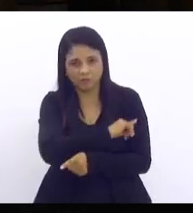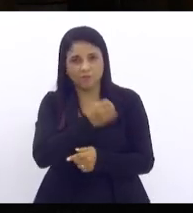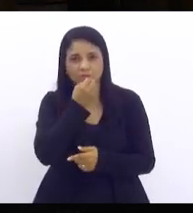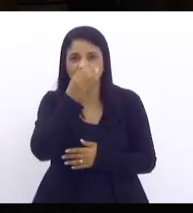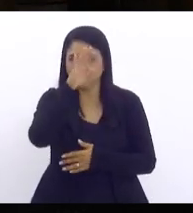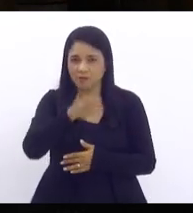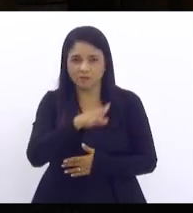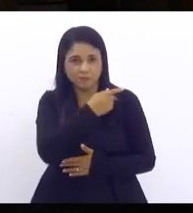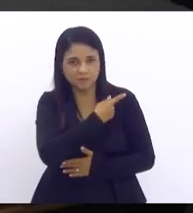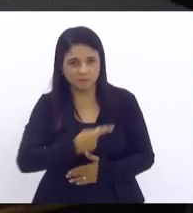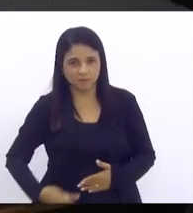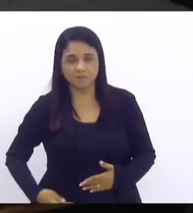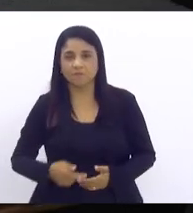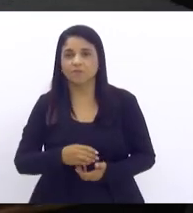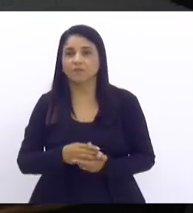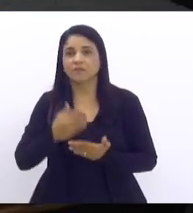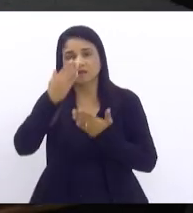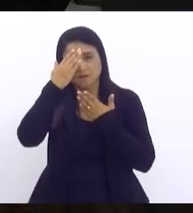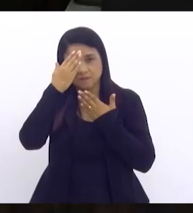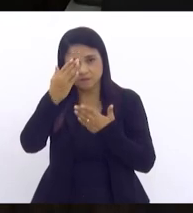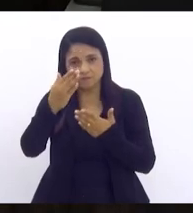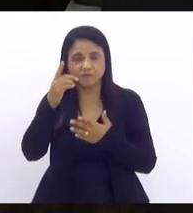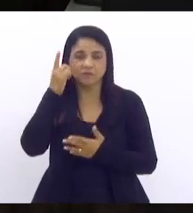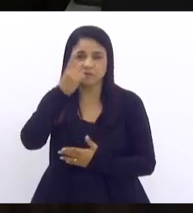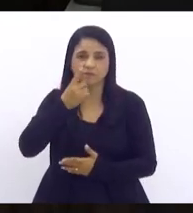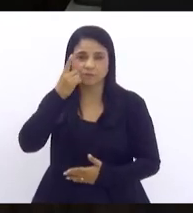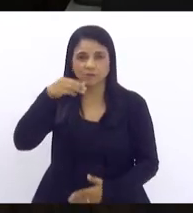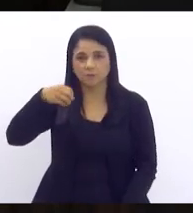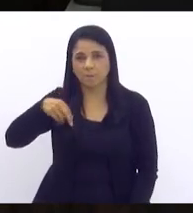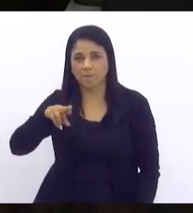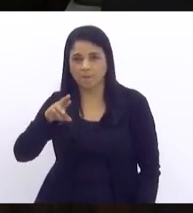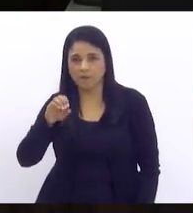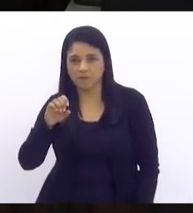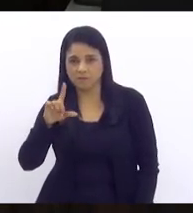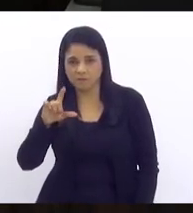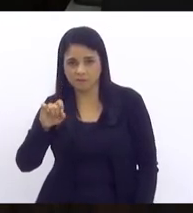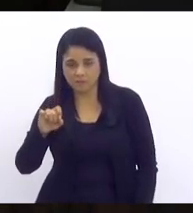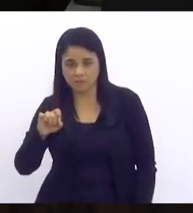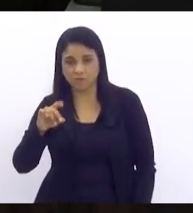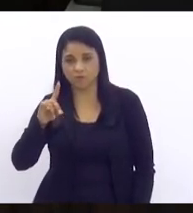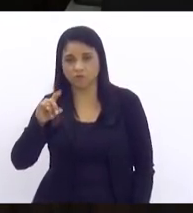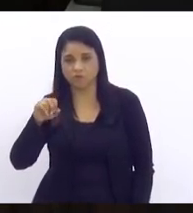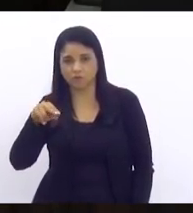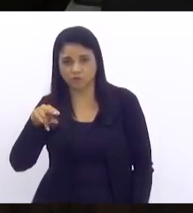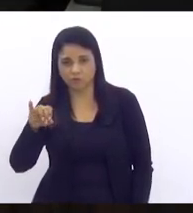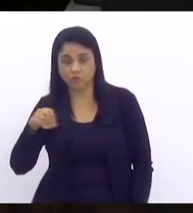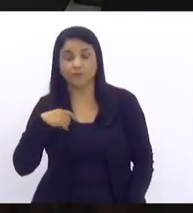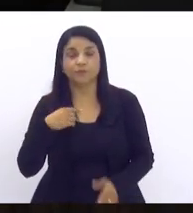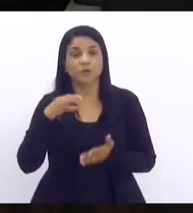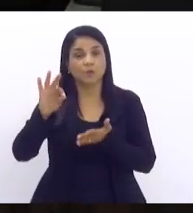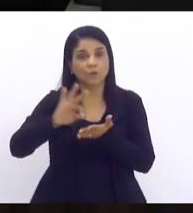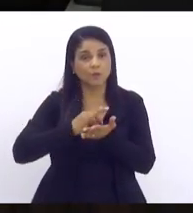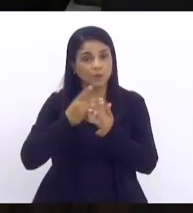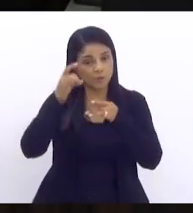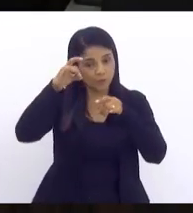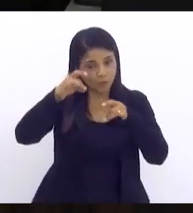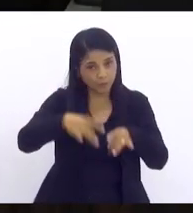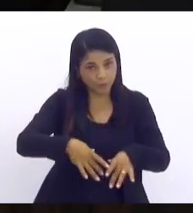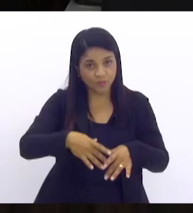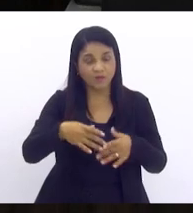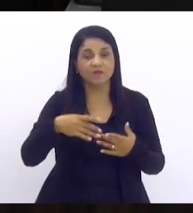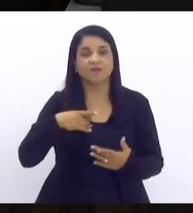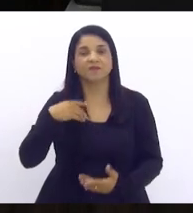senhora presidente. Agradecendo ao deputado Marcelo Dino, o último orador inscrito é o nobre deputado